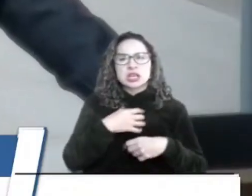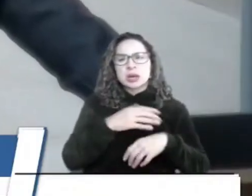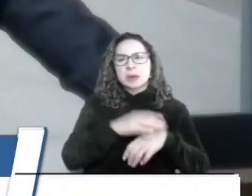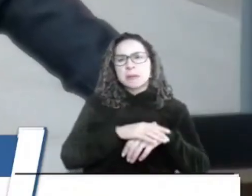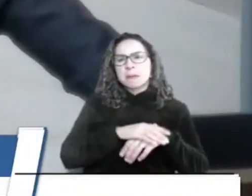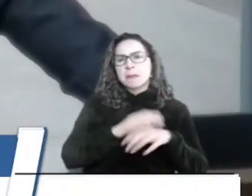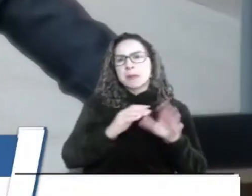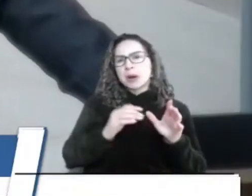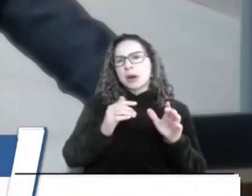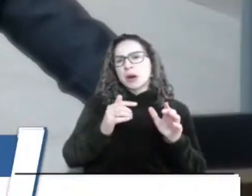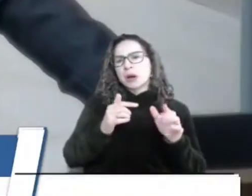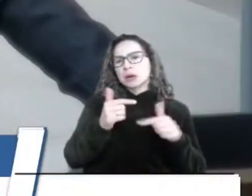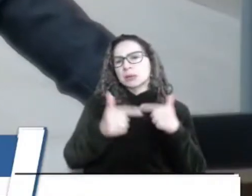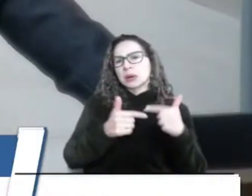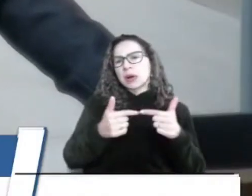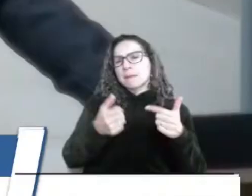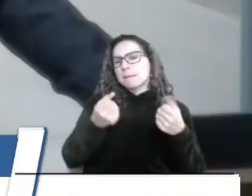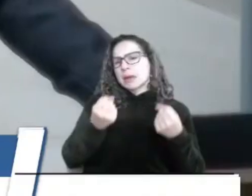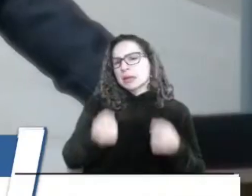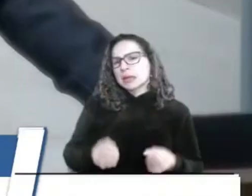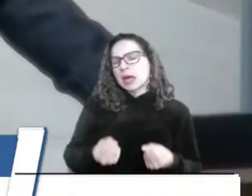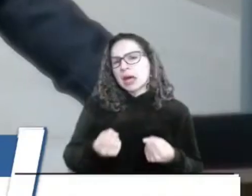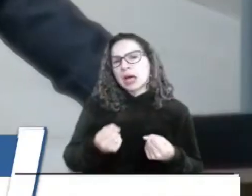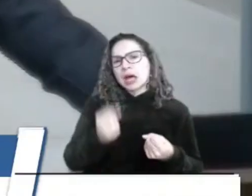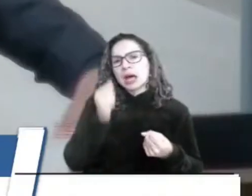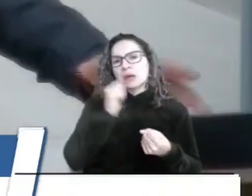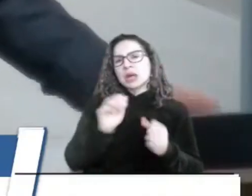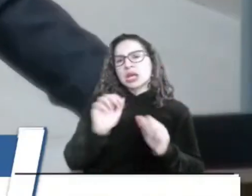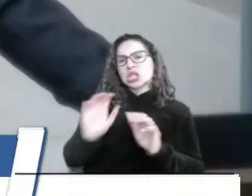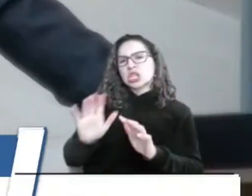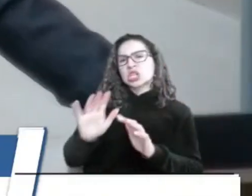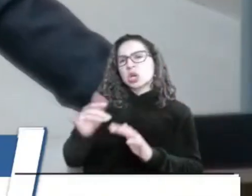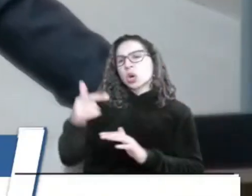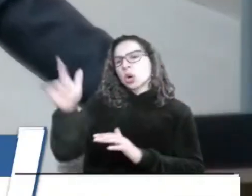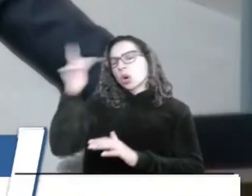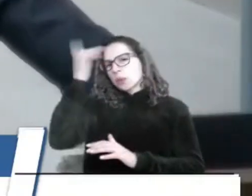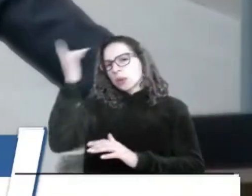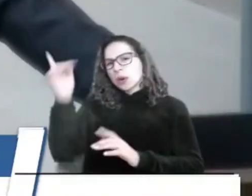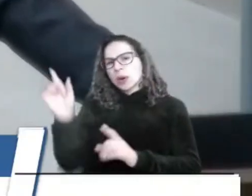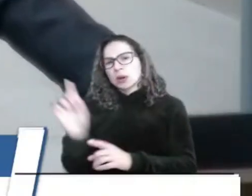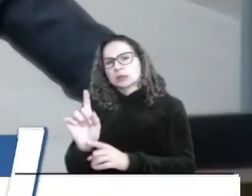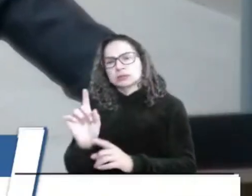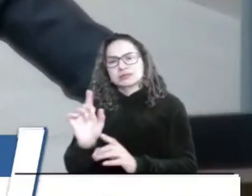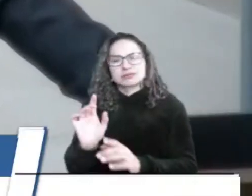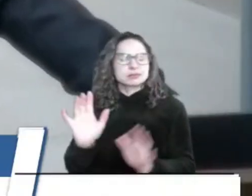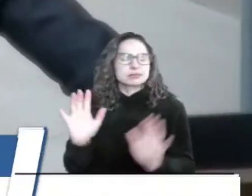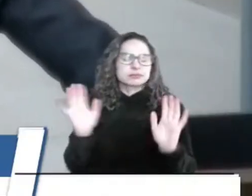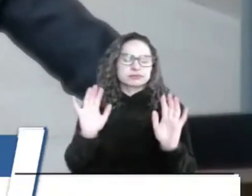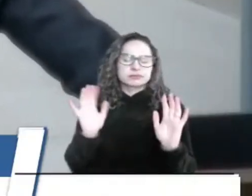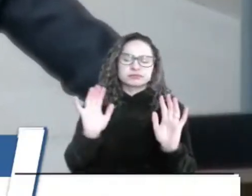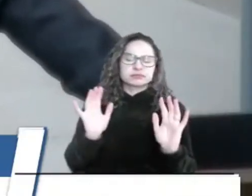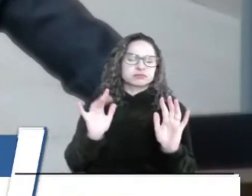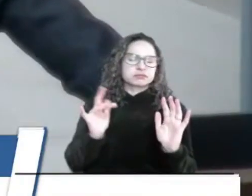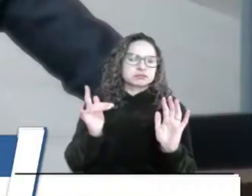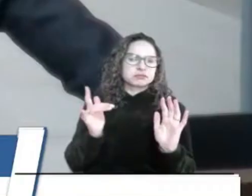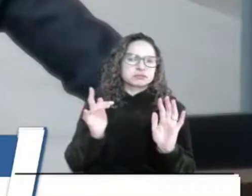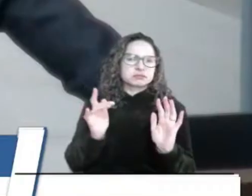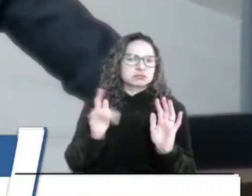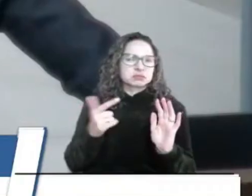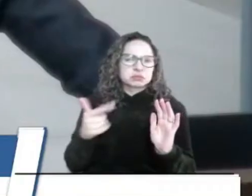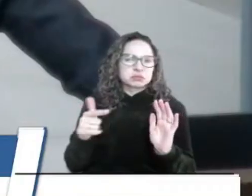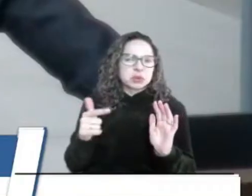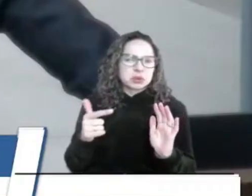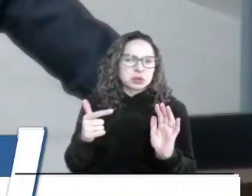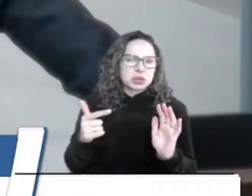era uma mão pesada, e a servidora deixou ela lá para outra pessoa atender, nada justifica